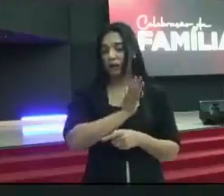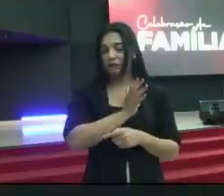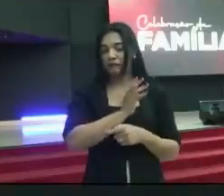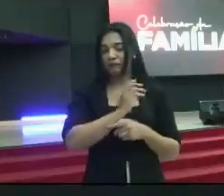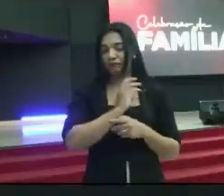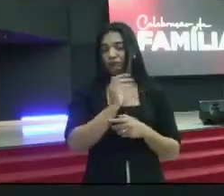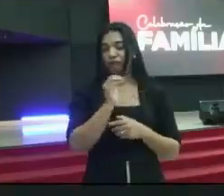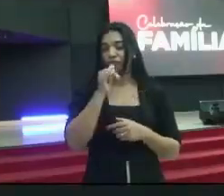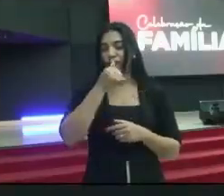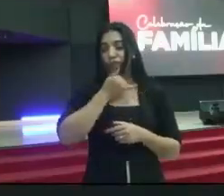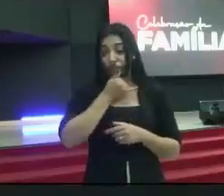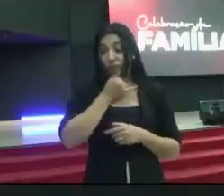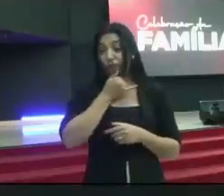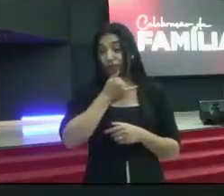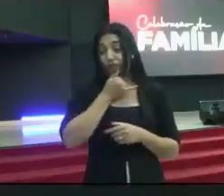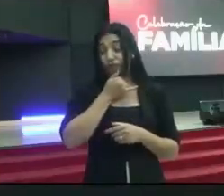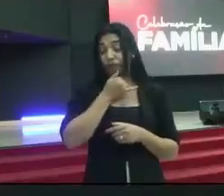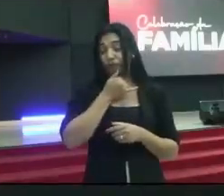O que é mágoa?